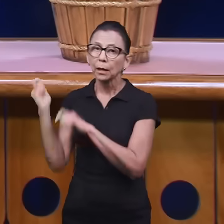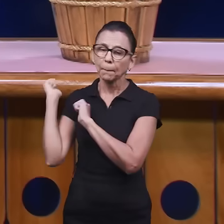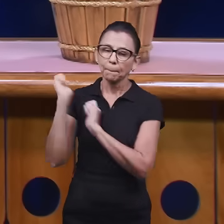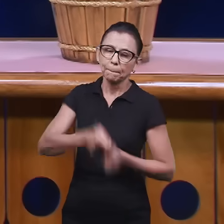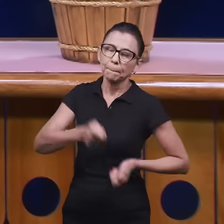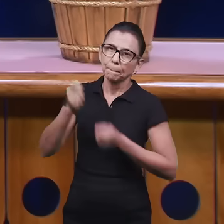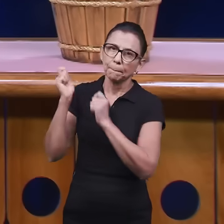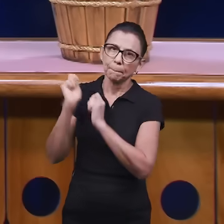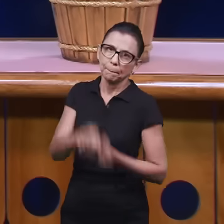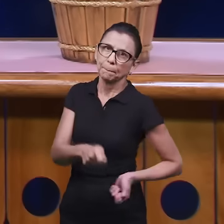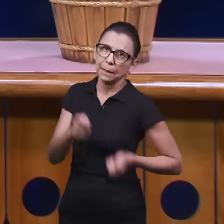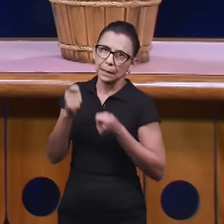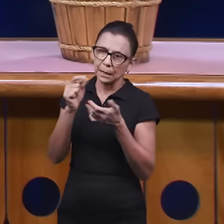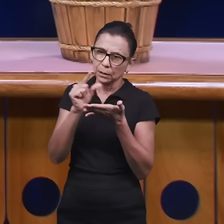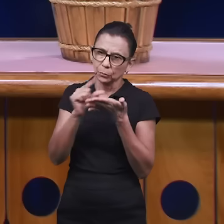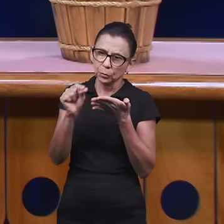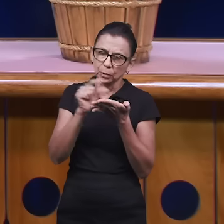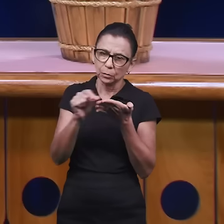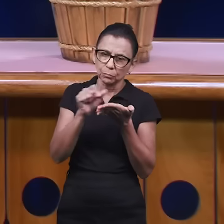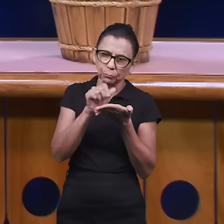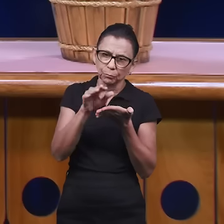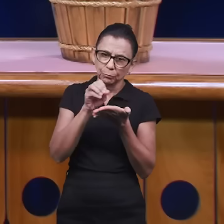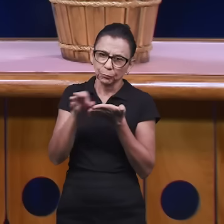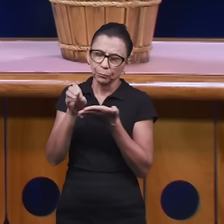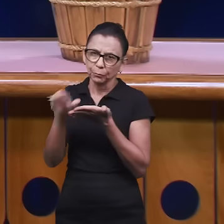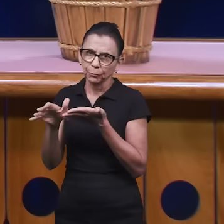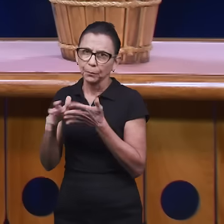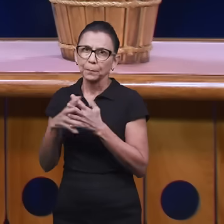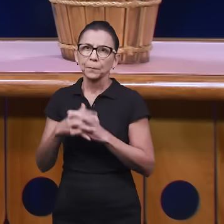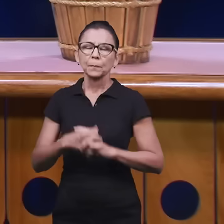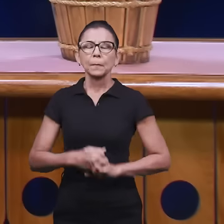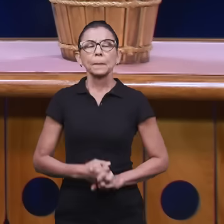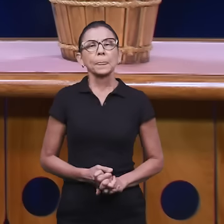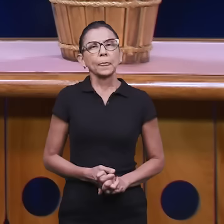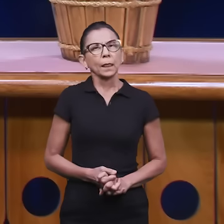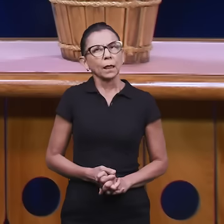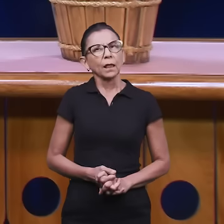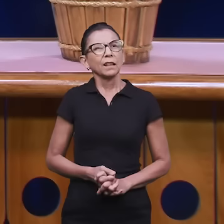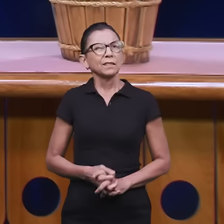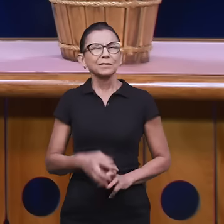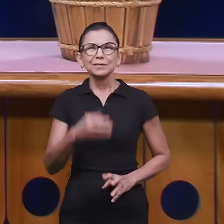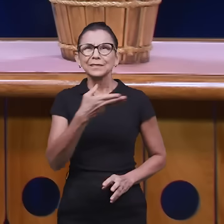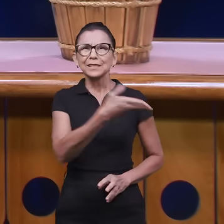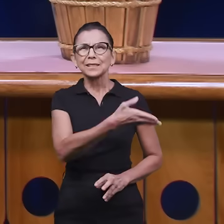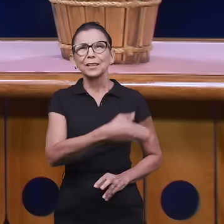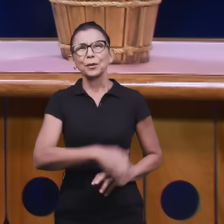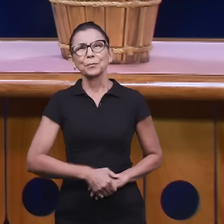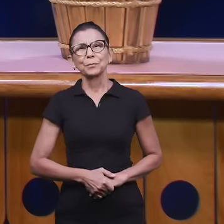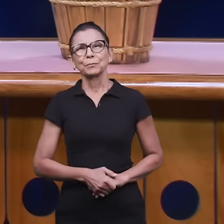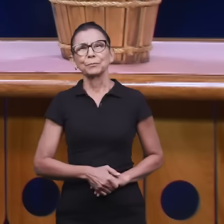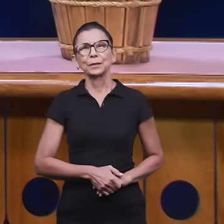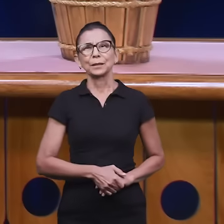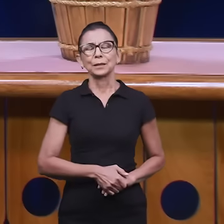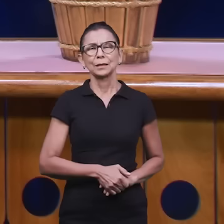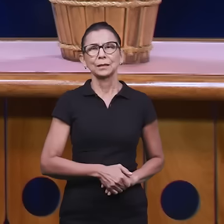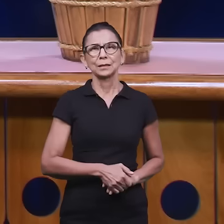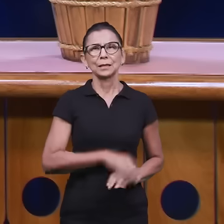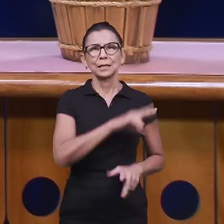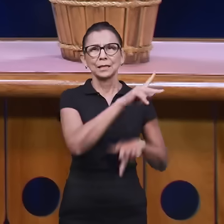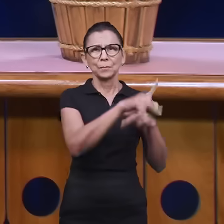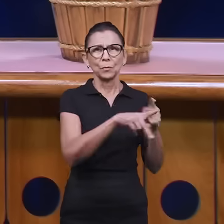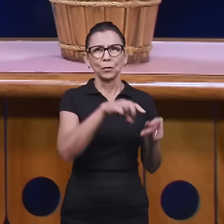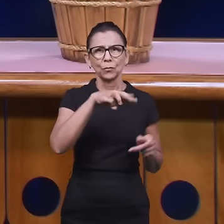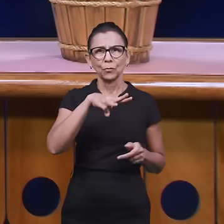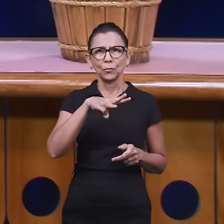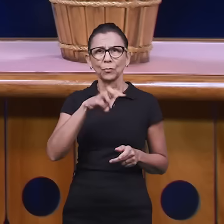a época da colheita e da época que eles malhavam o trigo, os midianitas iam ali e tiravam